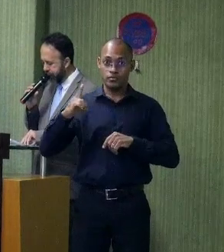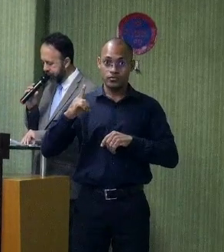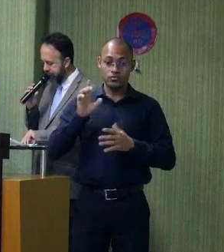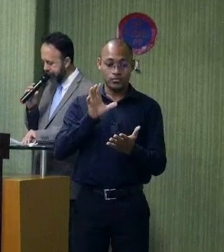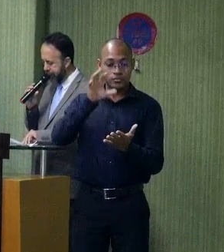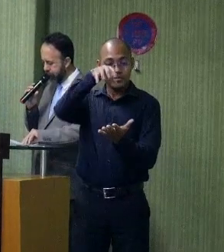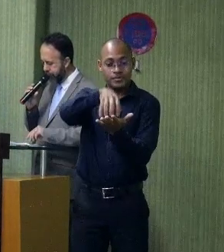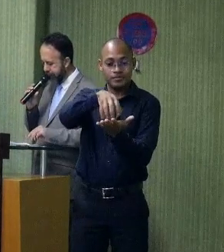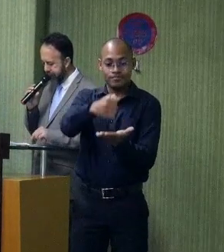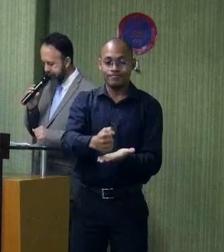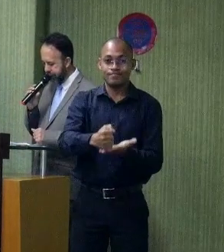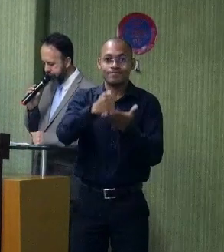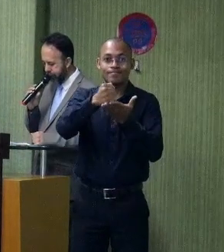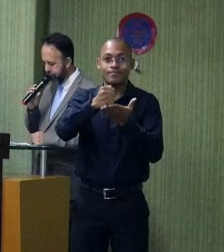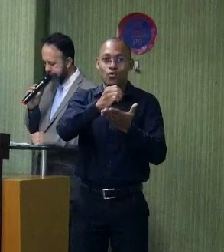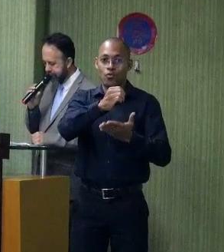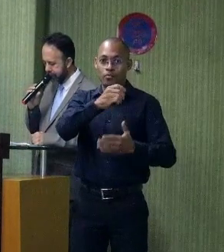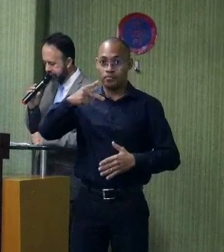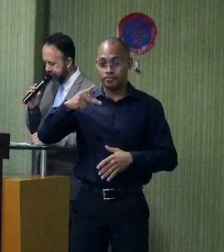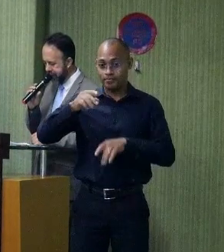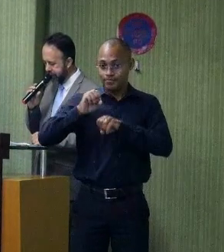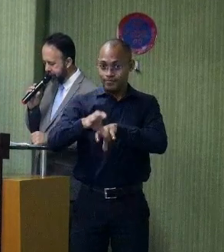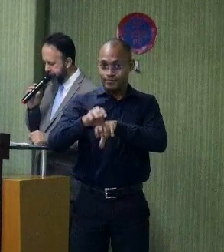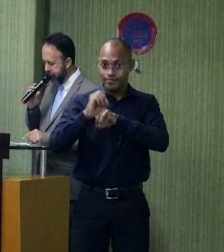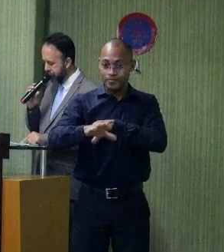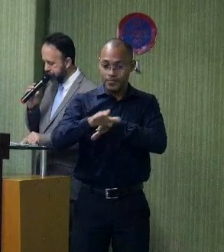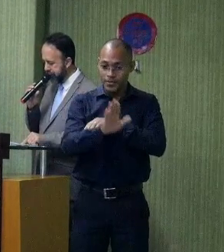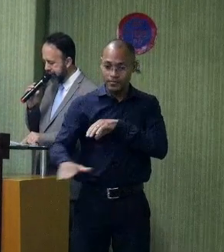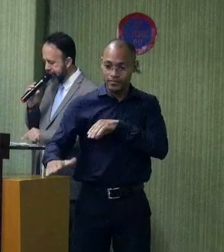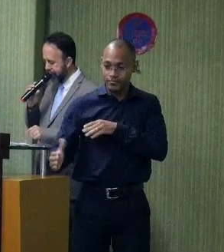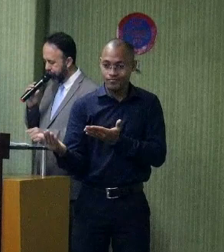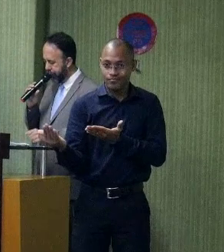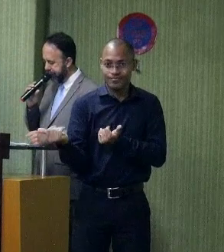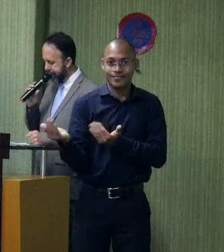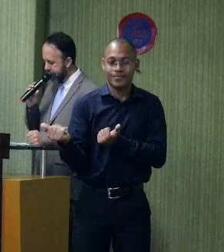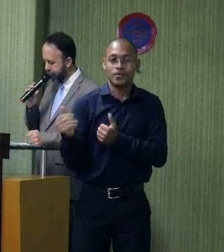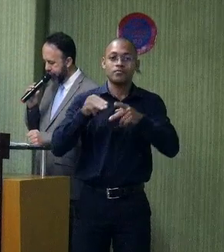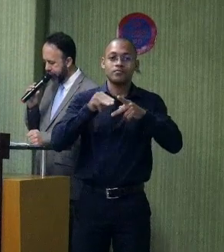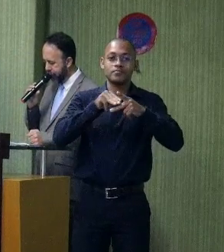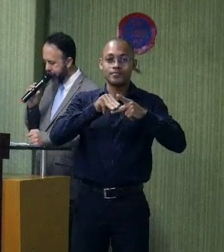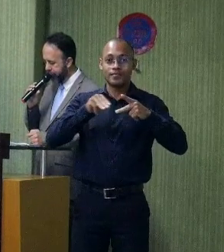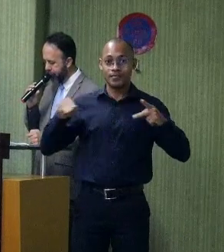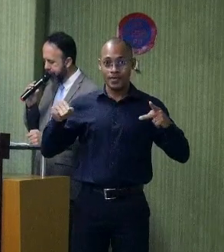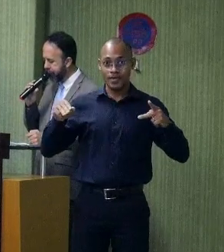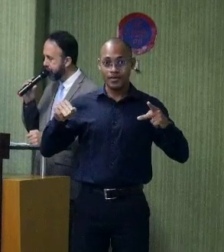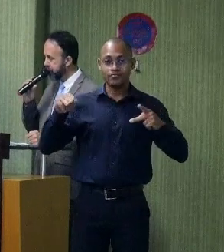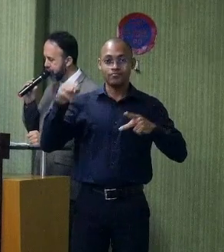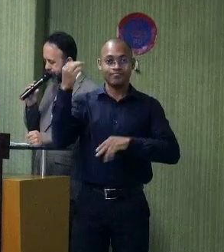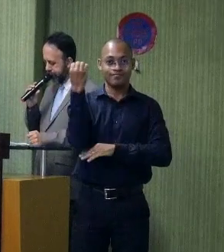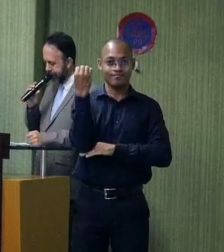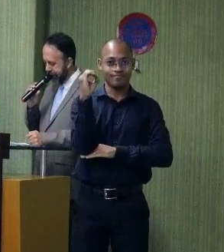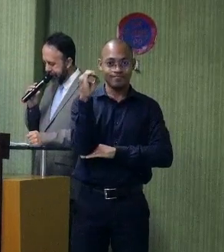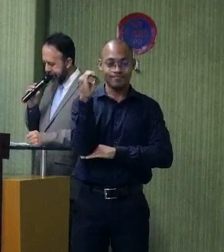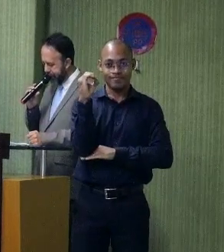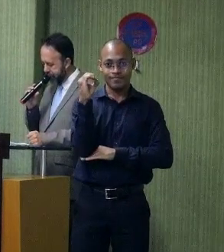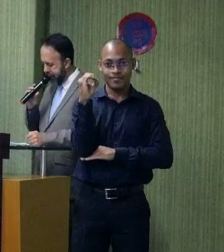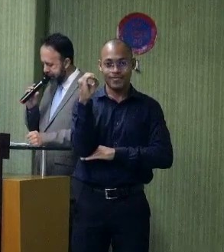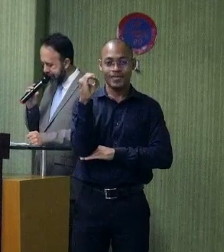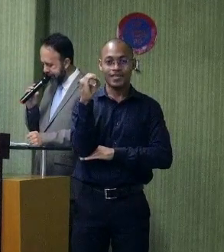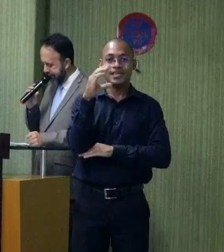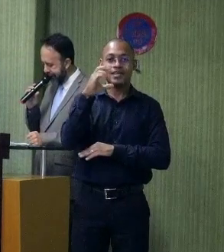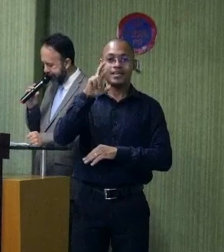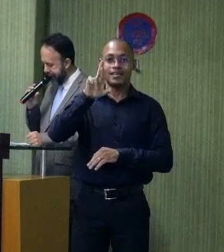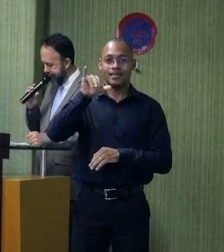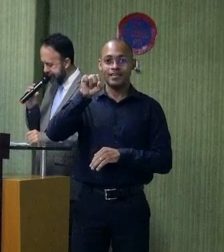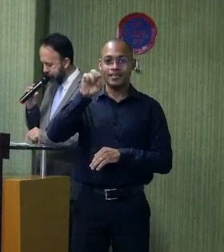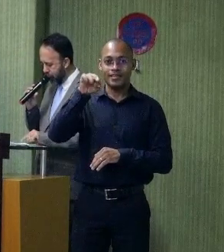Apoio operacional da educação infância e juventude do Ministério Público do Rio Grande do Sul Cristiane